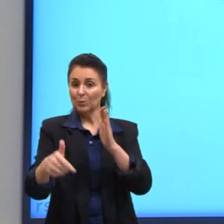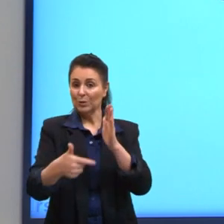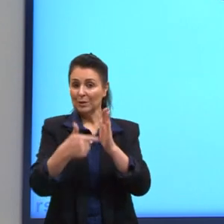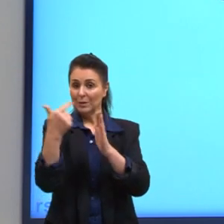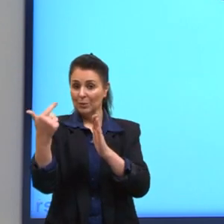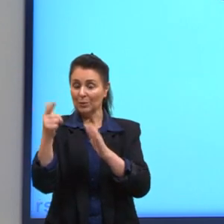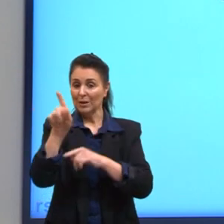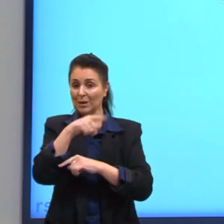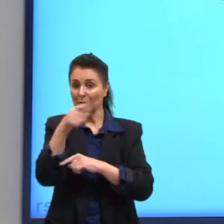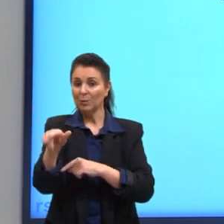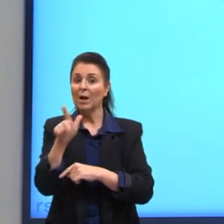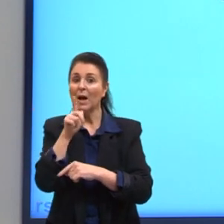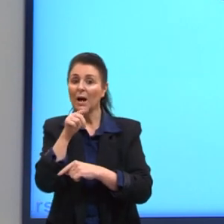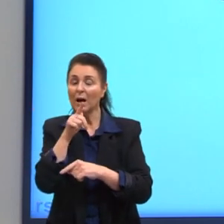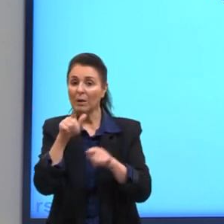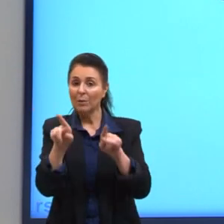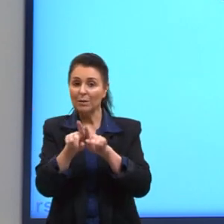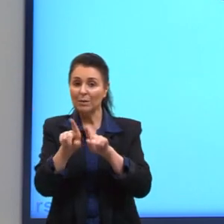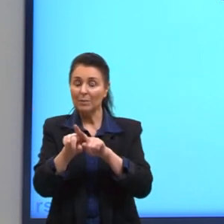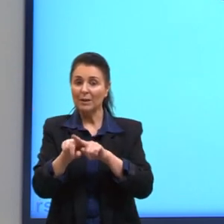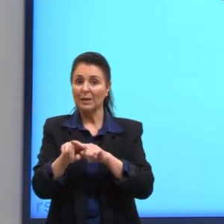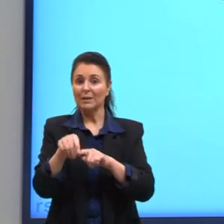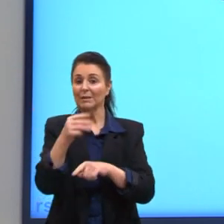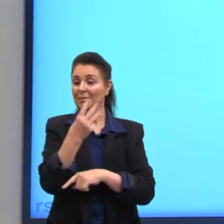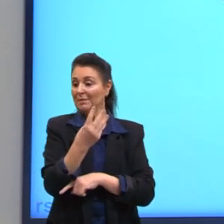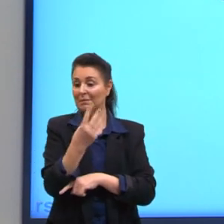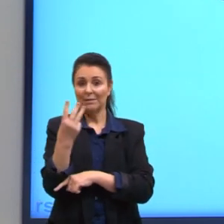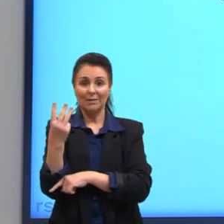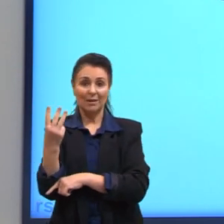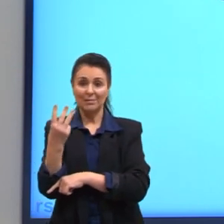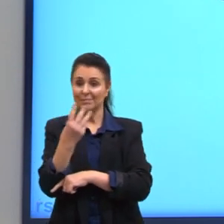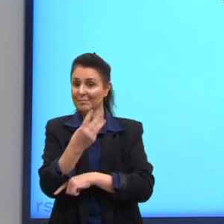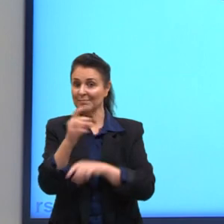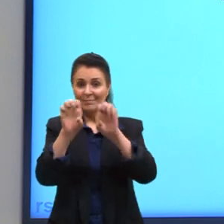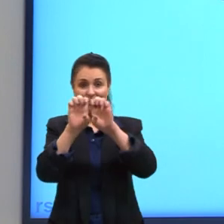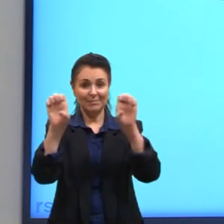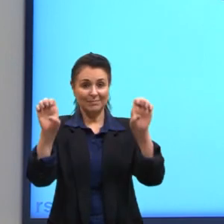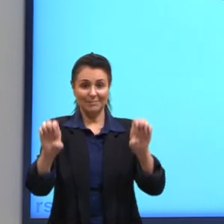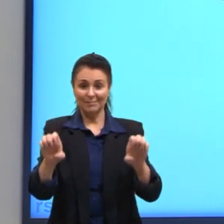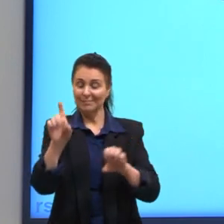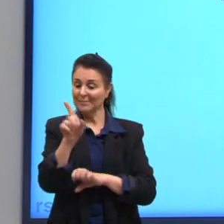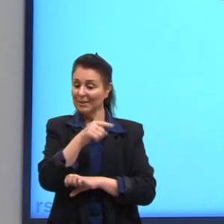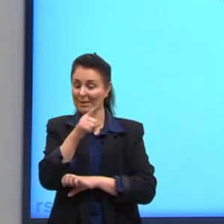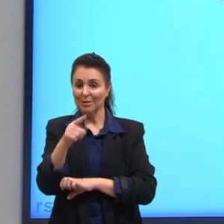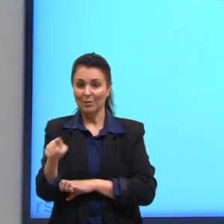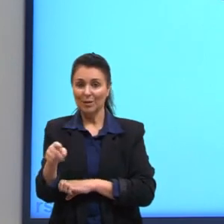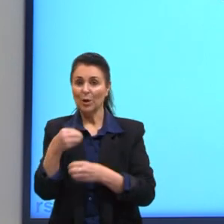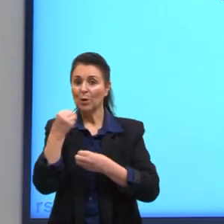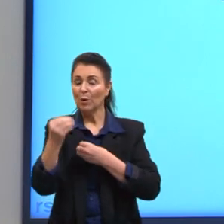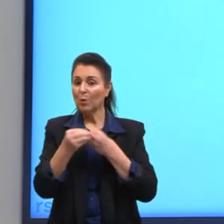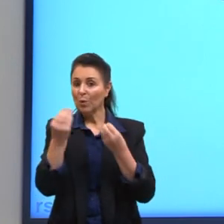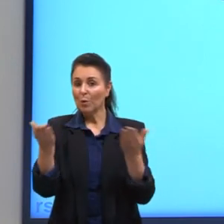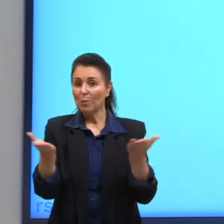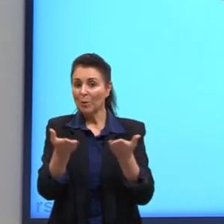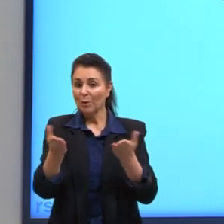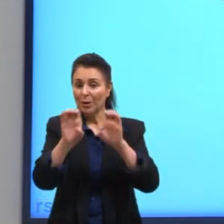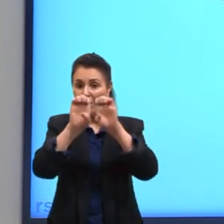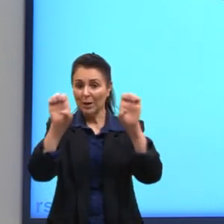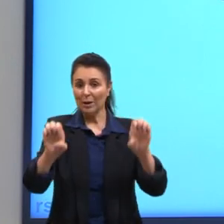anulando e a água também eu tenho três nas duas nas duas equações vão se anular como que fica na equação